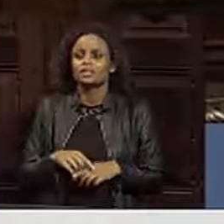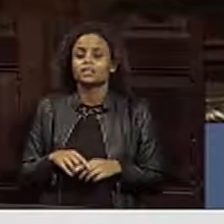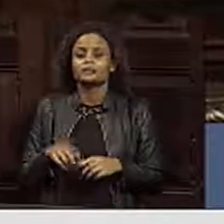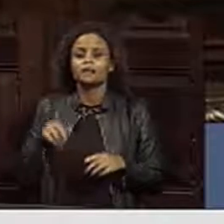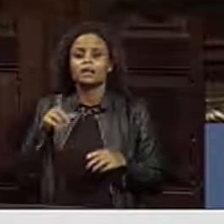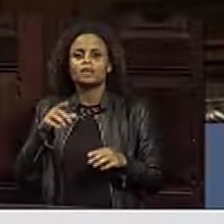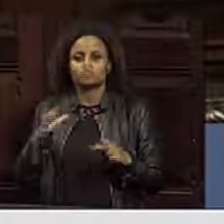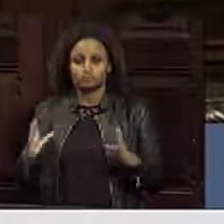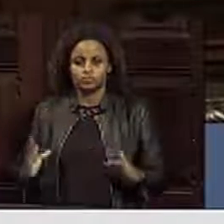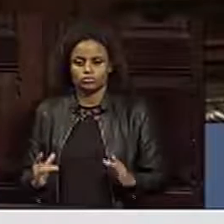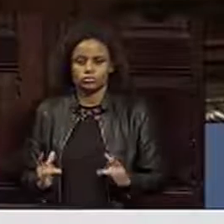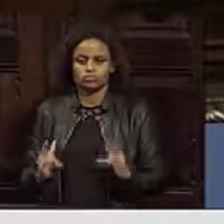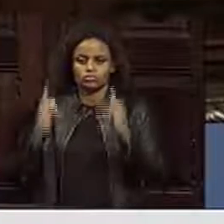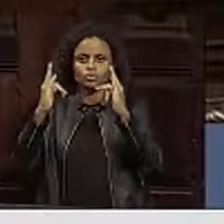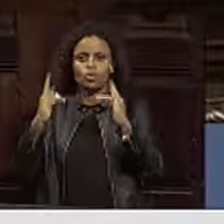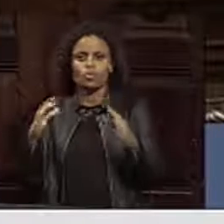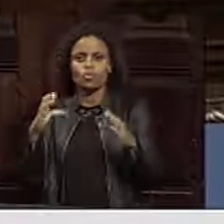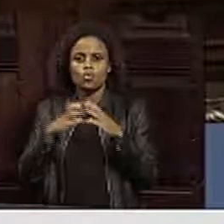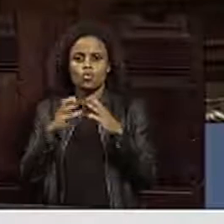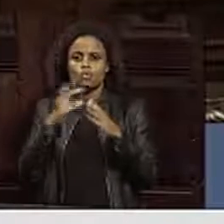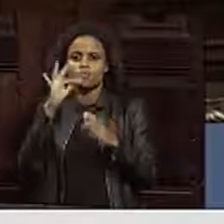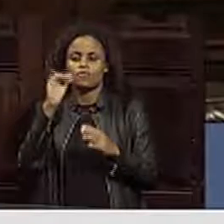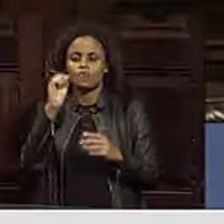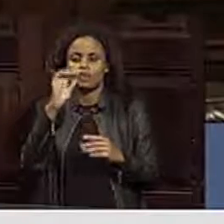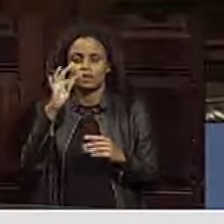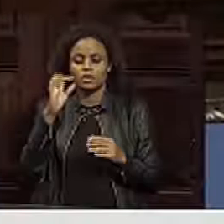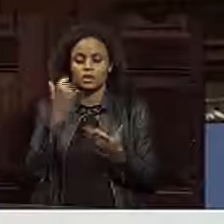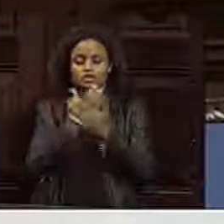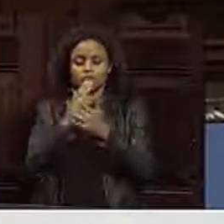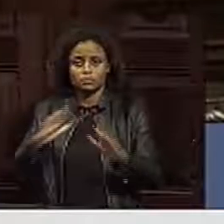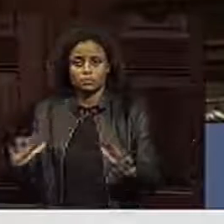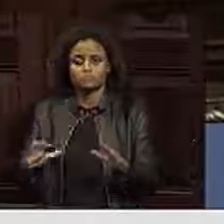FAETEC, destrói a SEDUC,